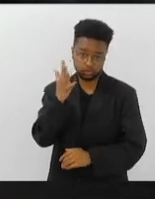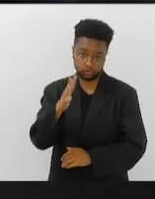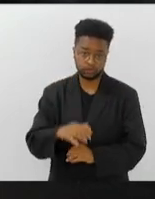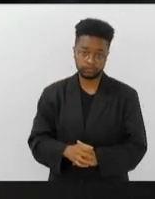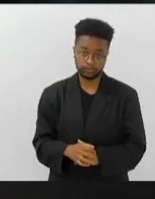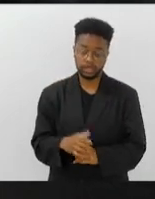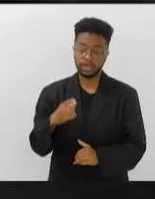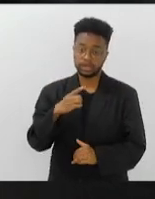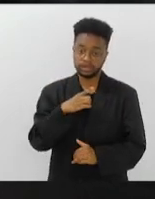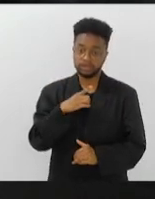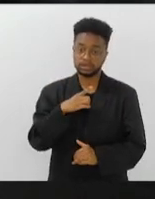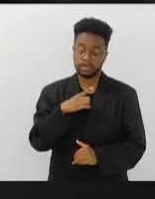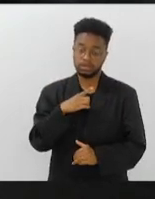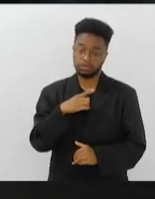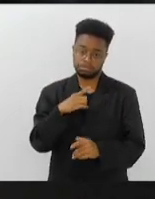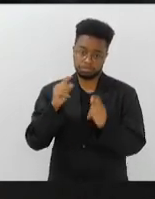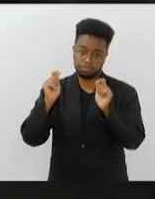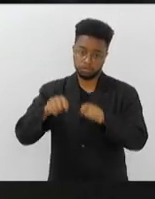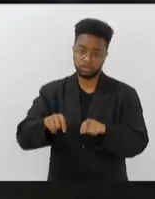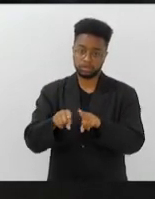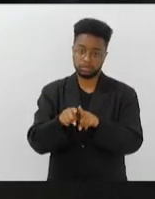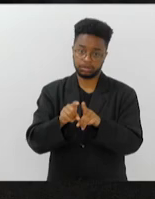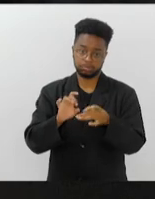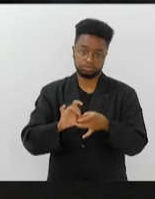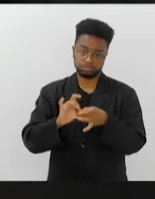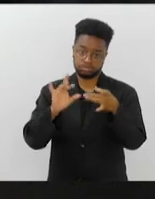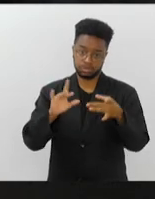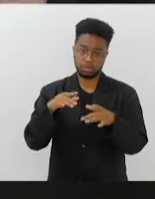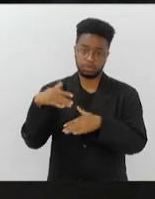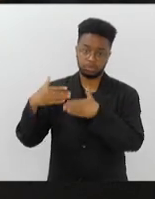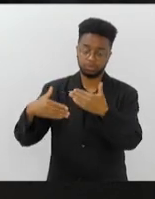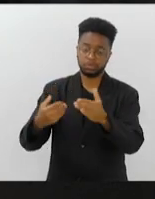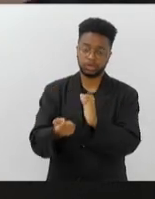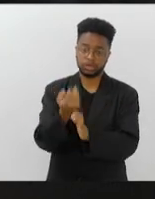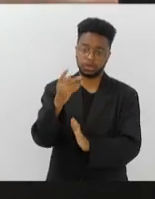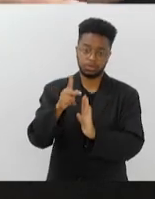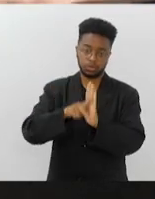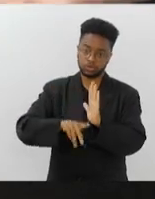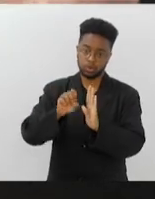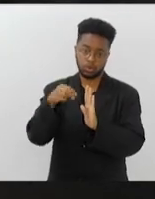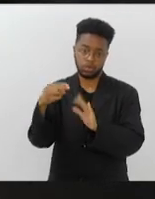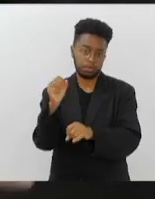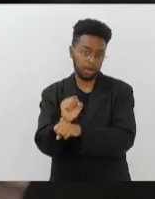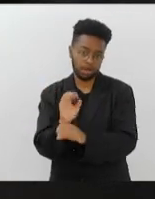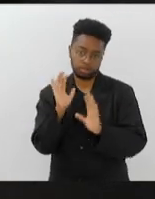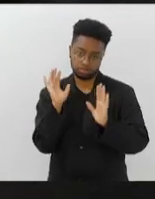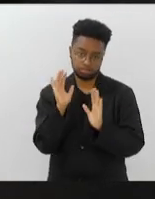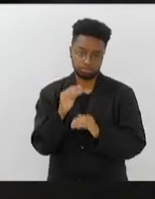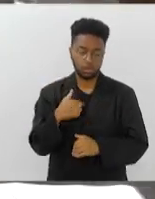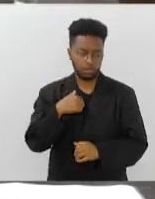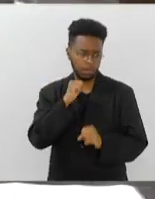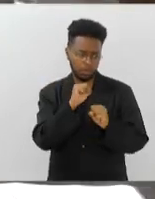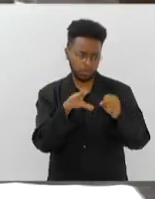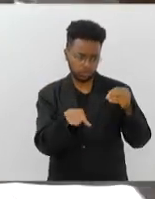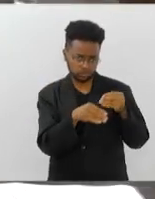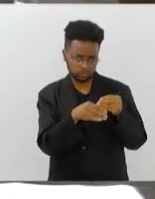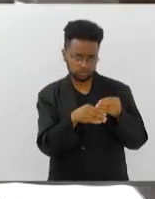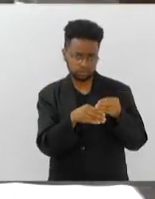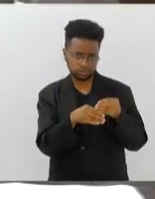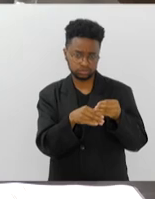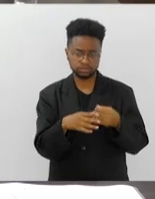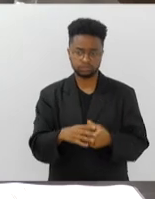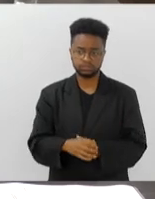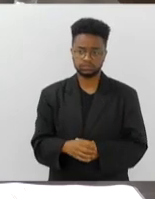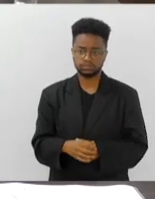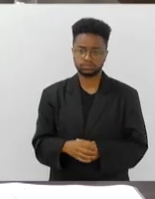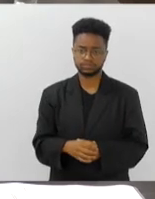tem a autoridade de me permite uma fazer parte, o seu projeto parar. O projeto é seu. Me permite uma parte, deputado Chimano. Vossa Excelência